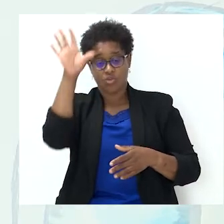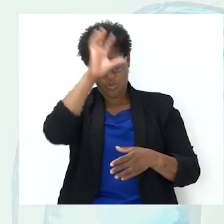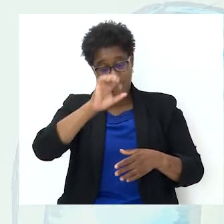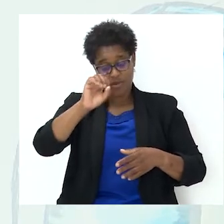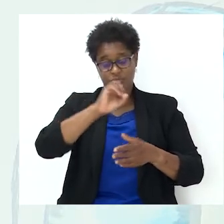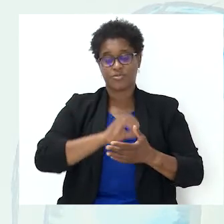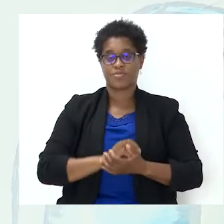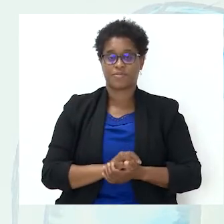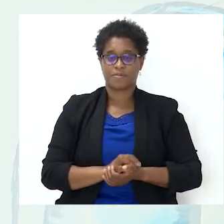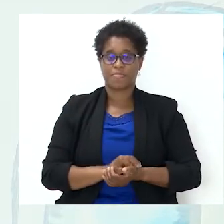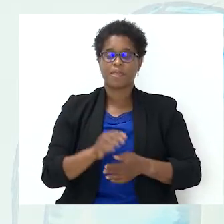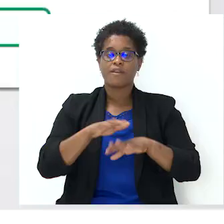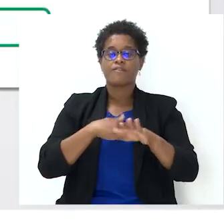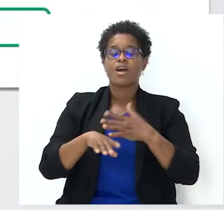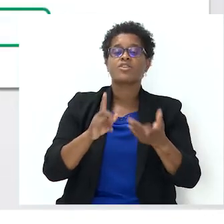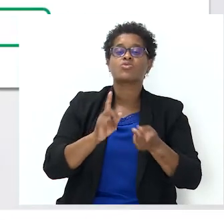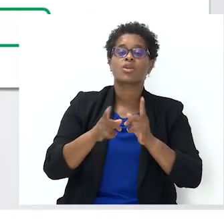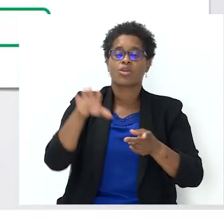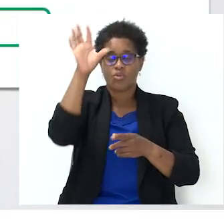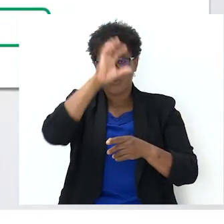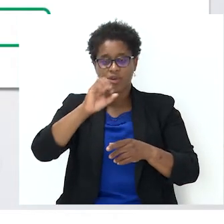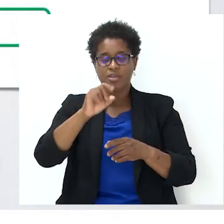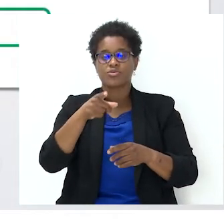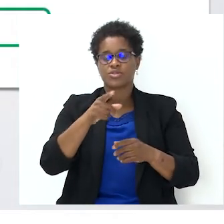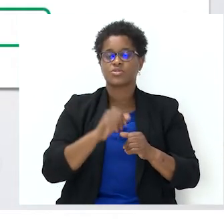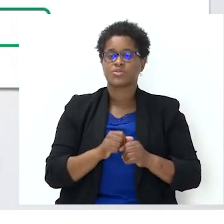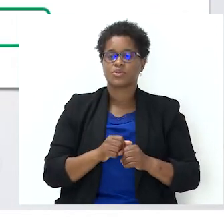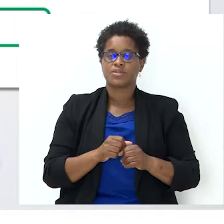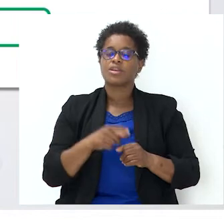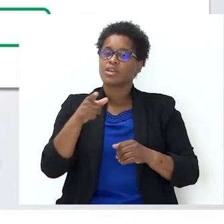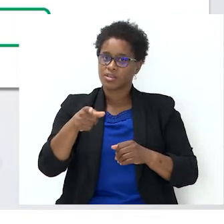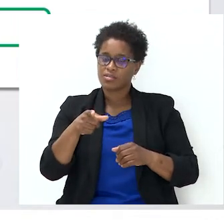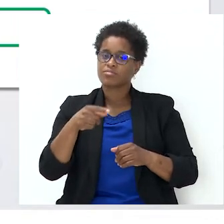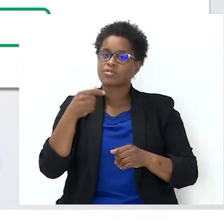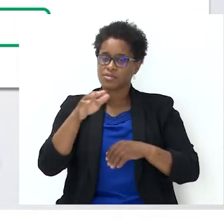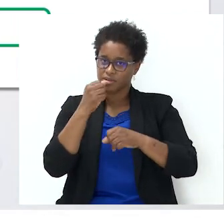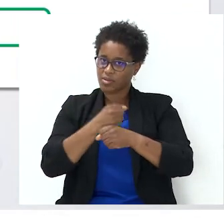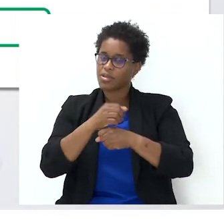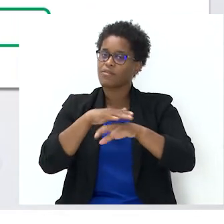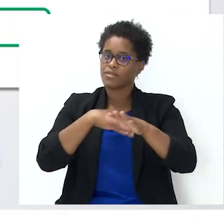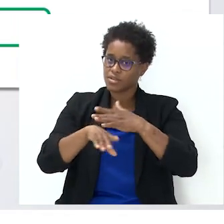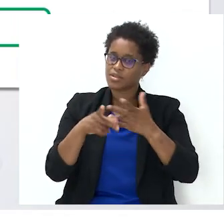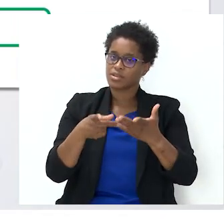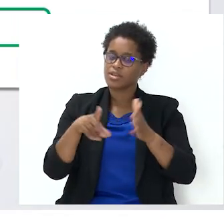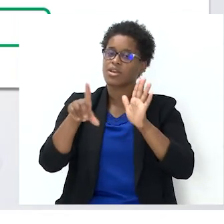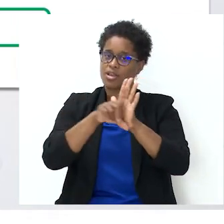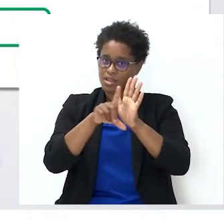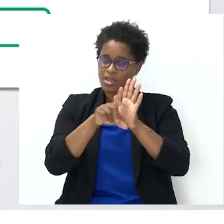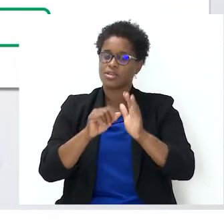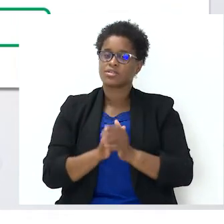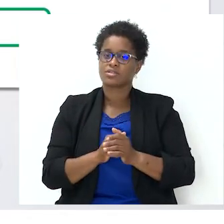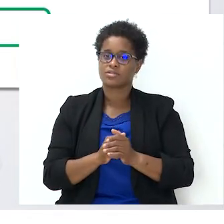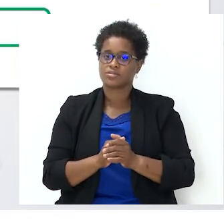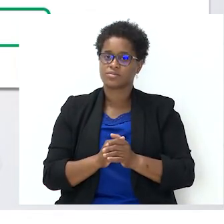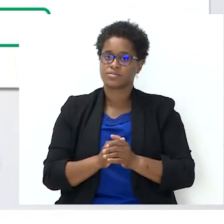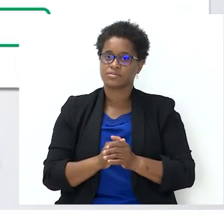governo. O que é que faz o governo? Isso, executar as leis.